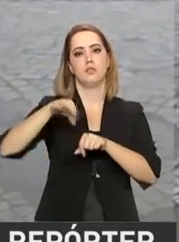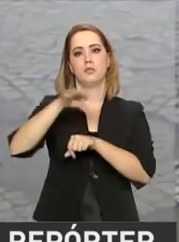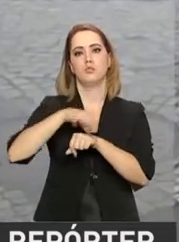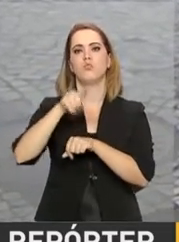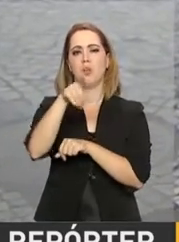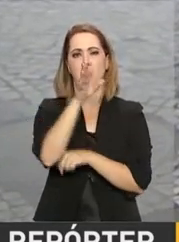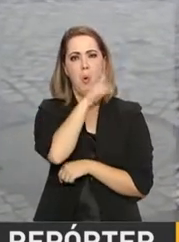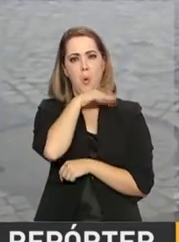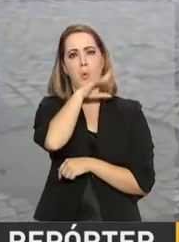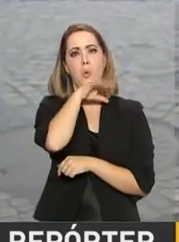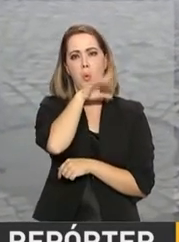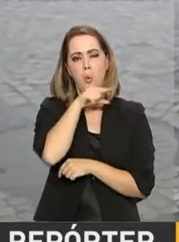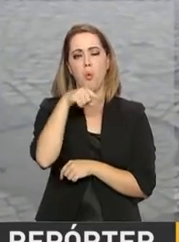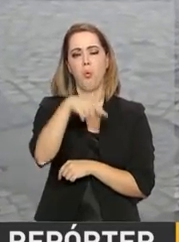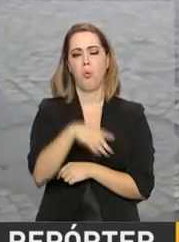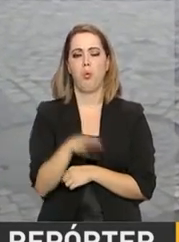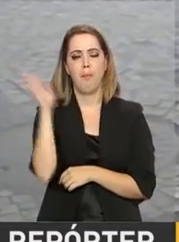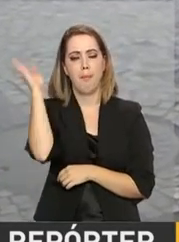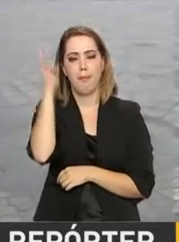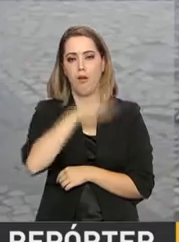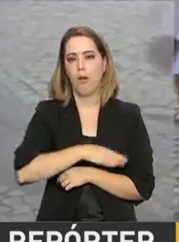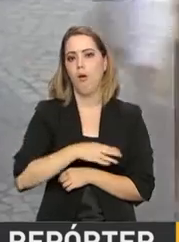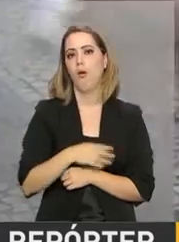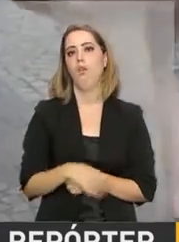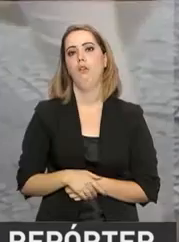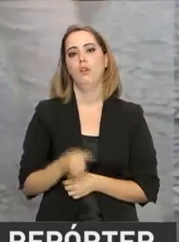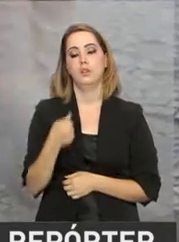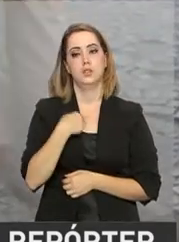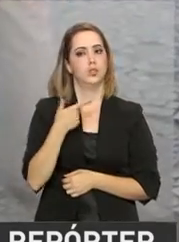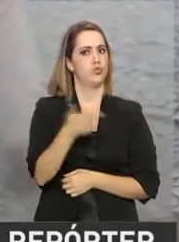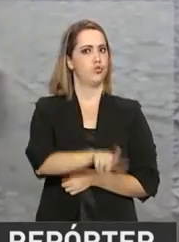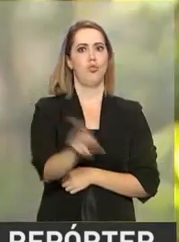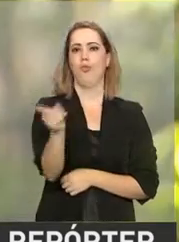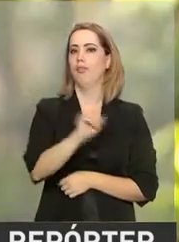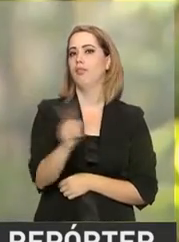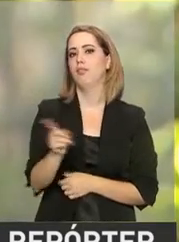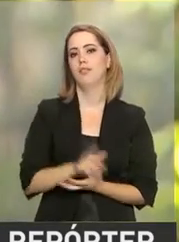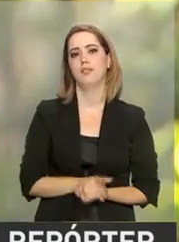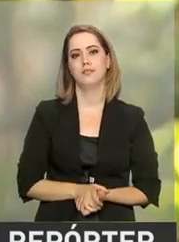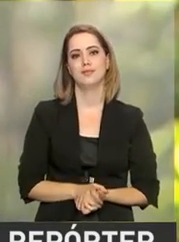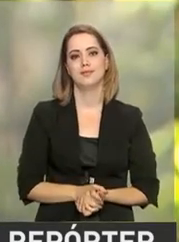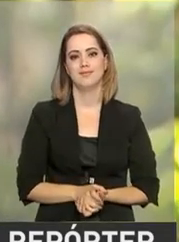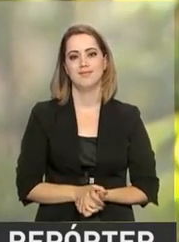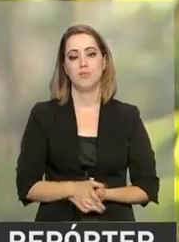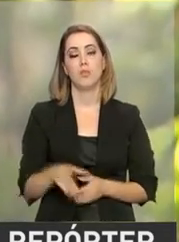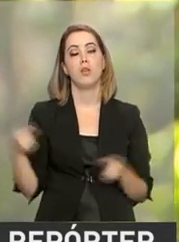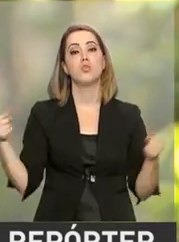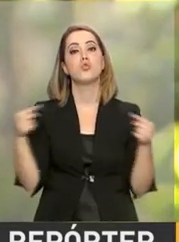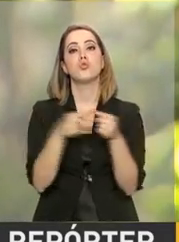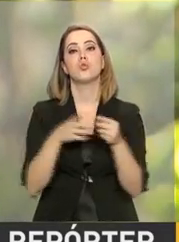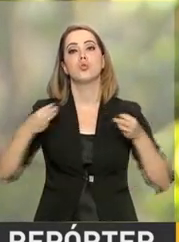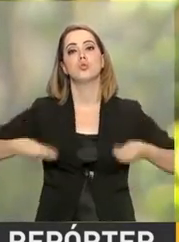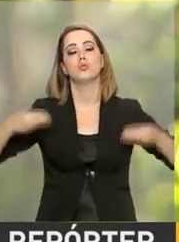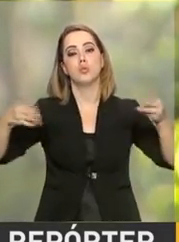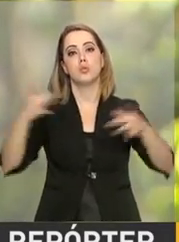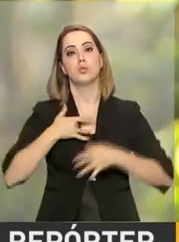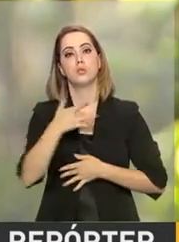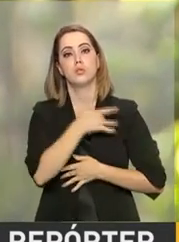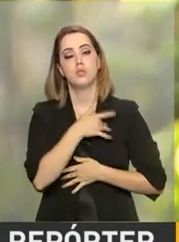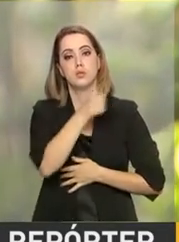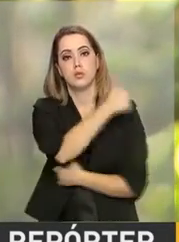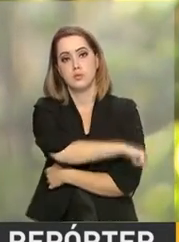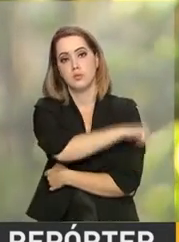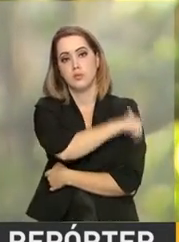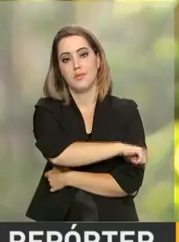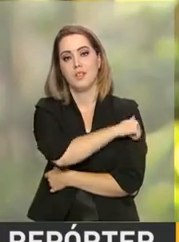ruim, né? Você fica mal, bem abatido. Não, de novo não, é terrível. De acordo com o Ministério da Saúde, só no estado do Rio de